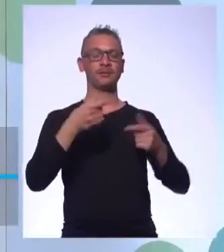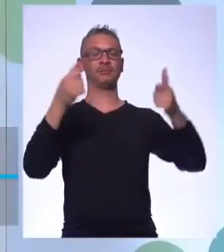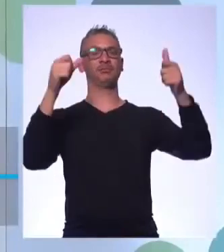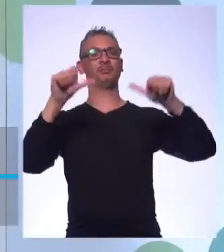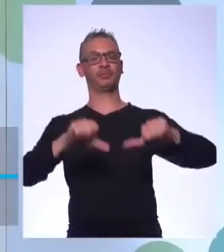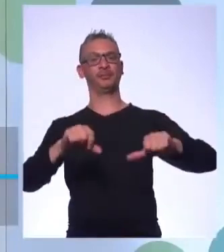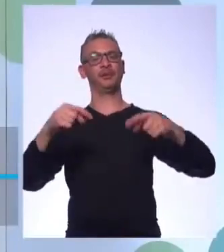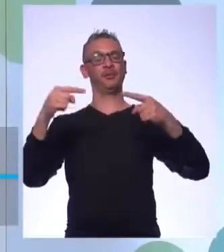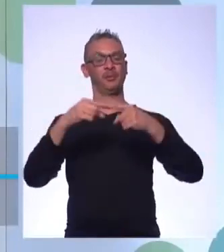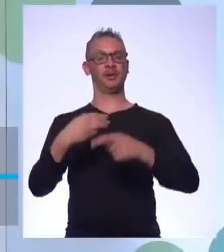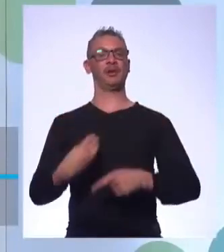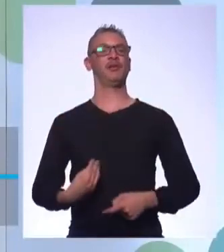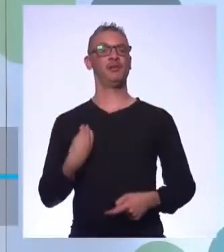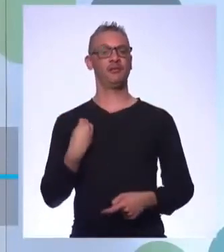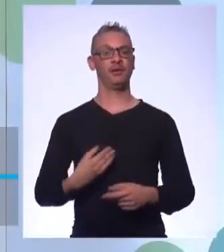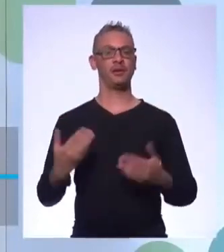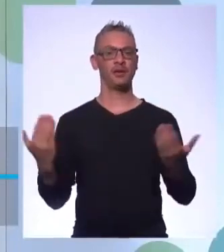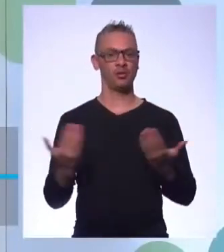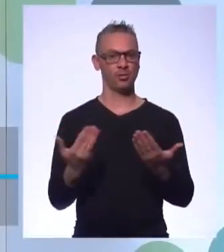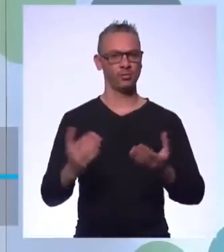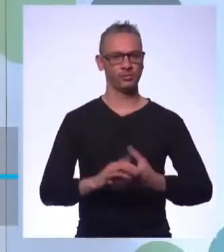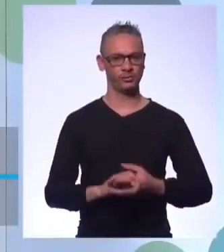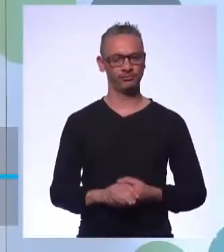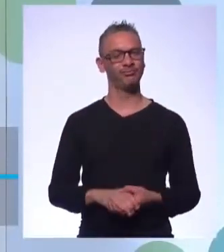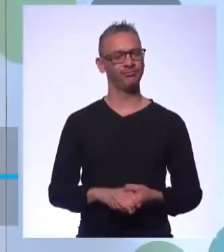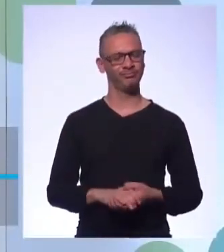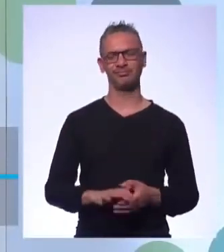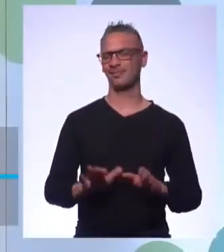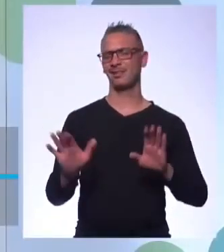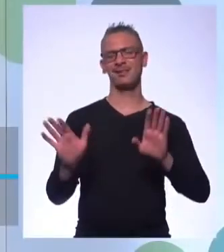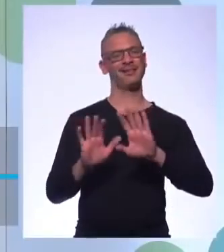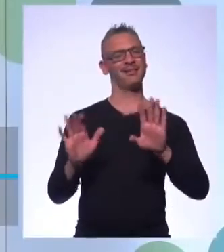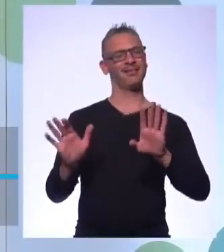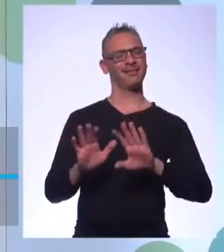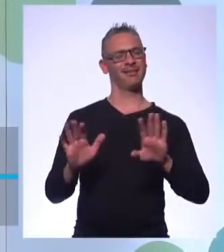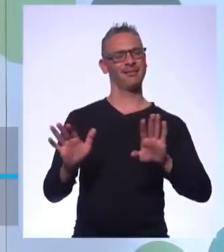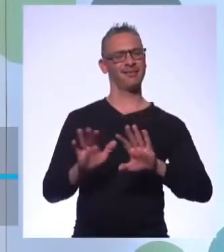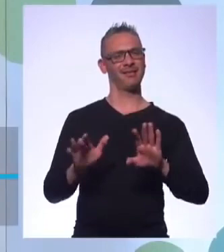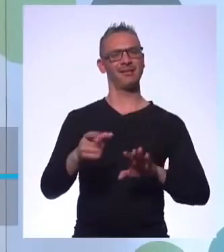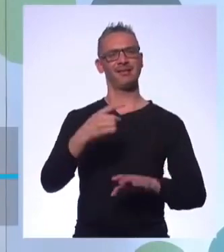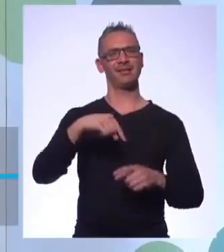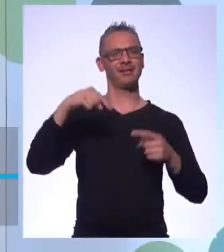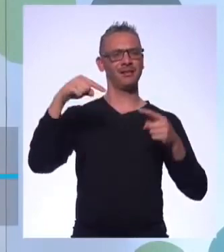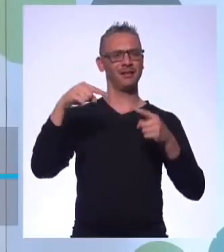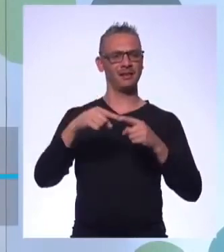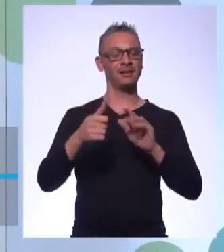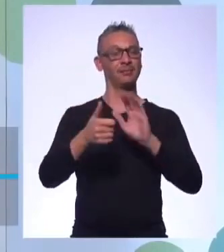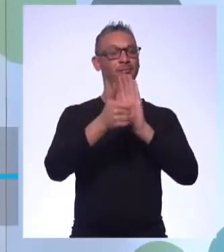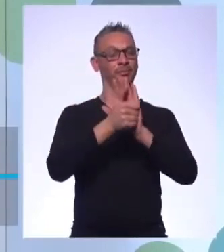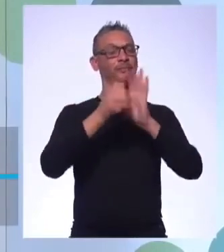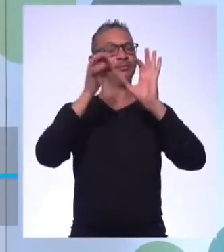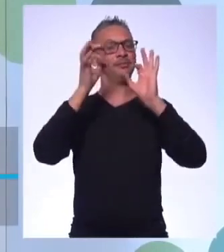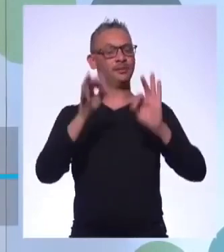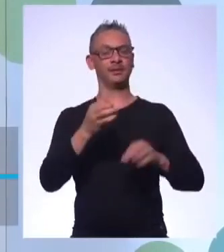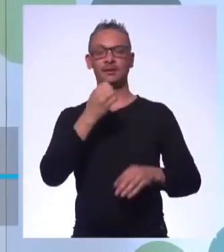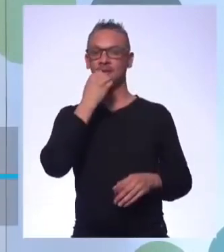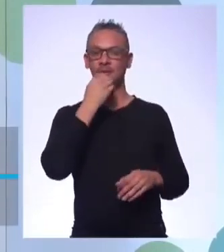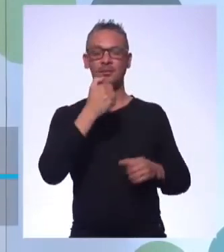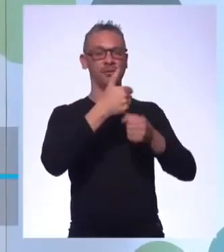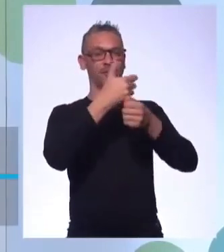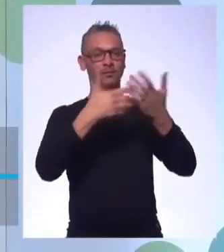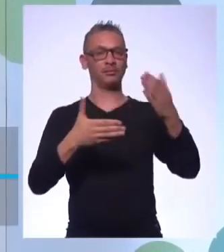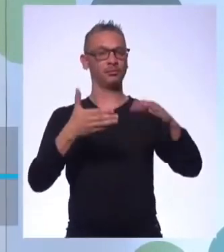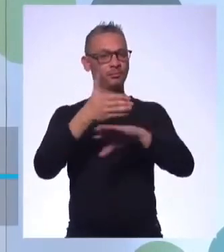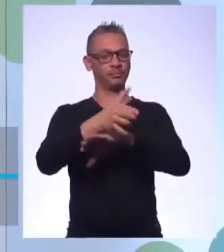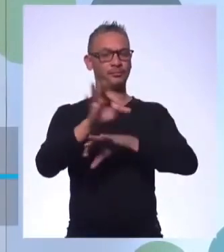Isso é a vida real. Ô, Matheus, não acontece para piorar. A gente estava aqui cercado de positividade pelas mensagens no chat.